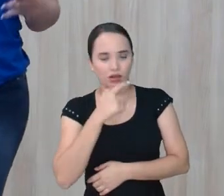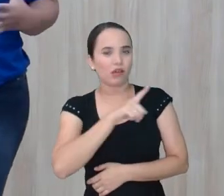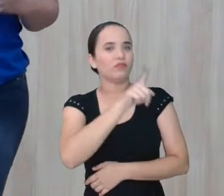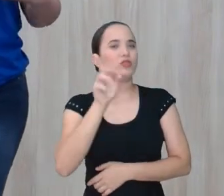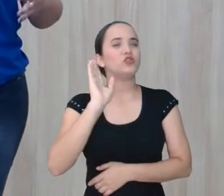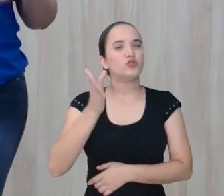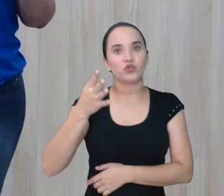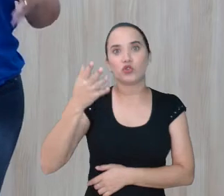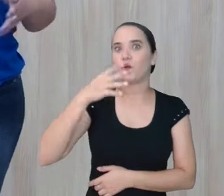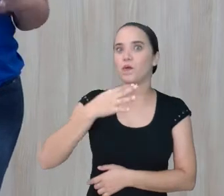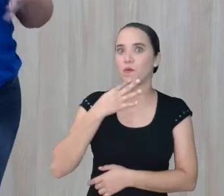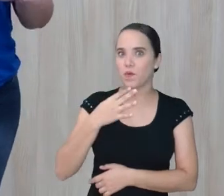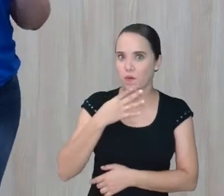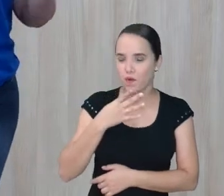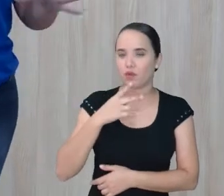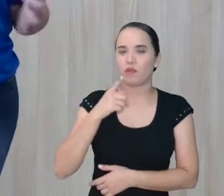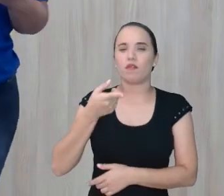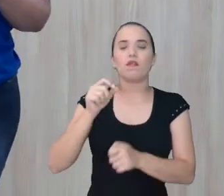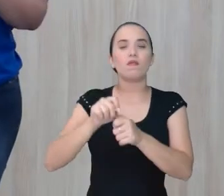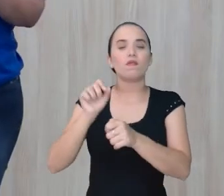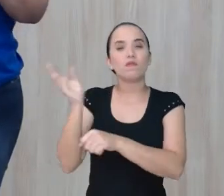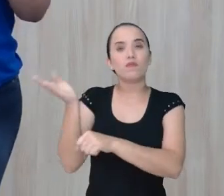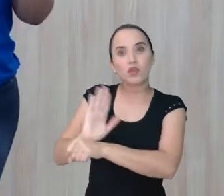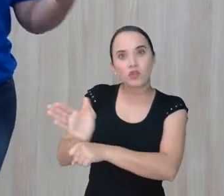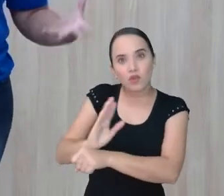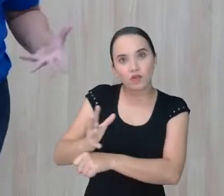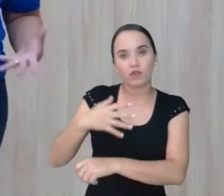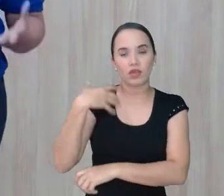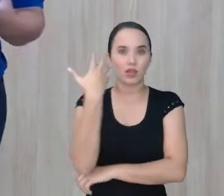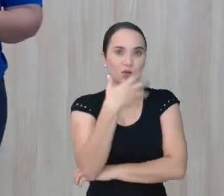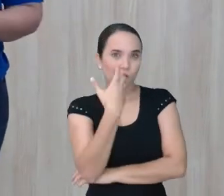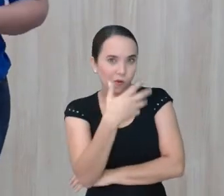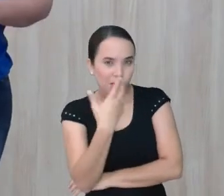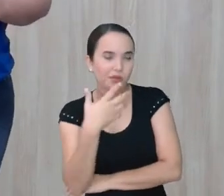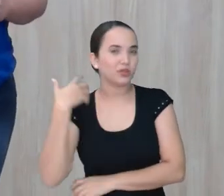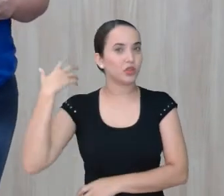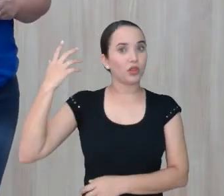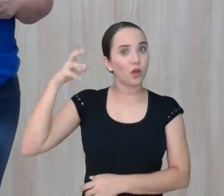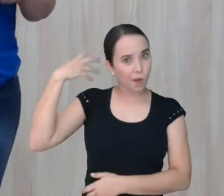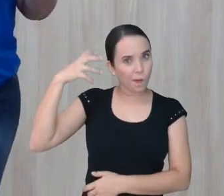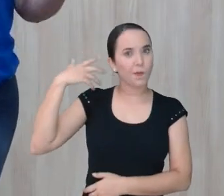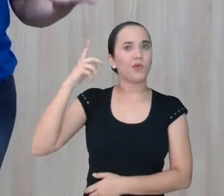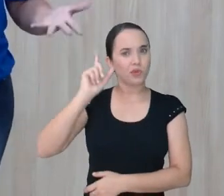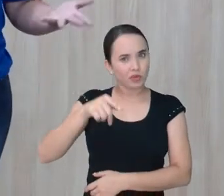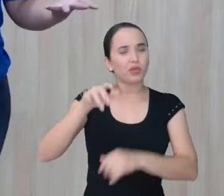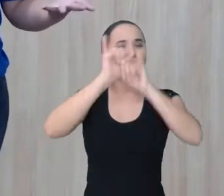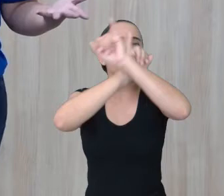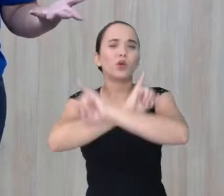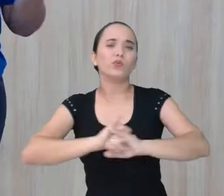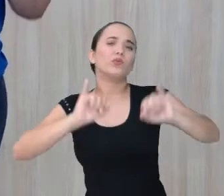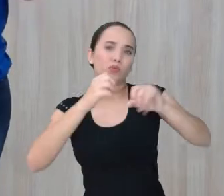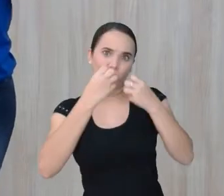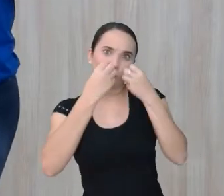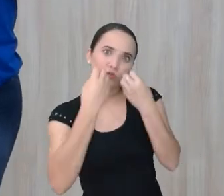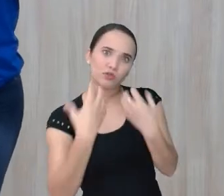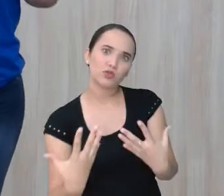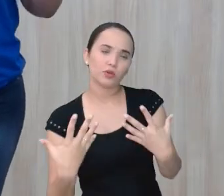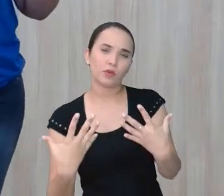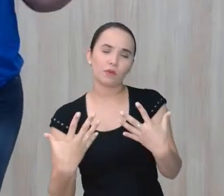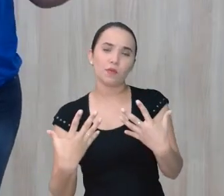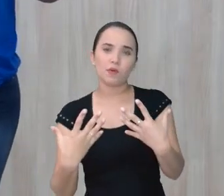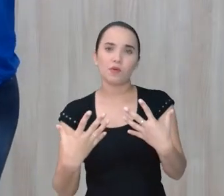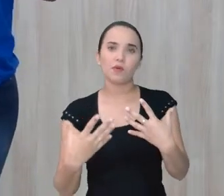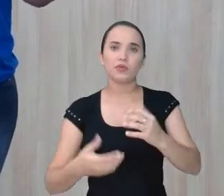ele fez um vídeo bem legal cantando uma música que é notícia boa. Já que a gente vai